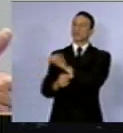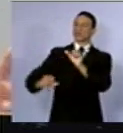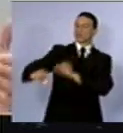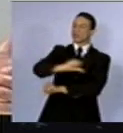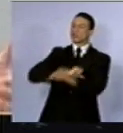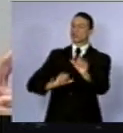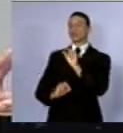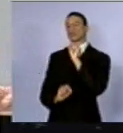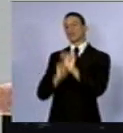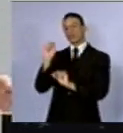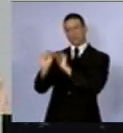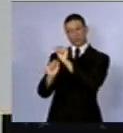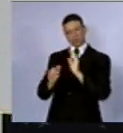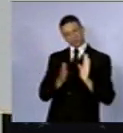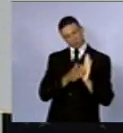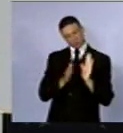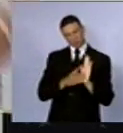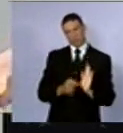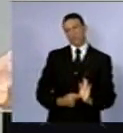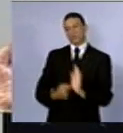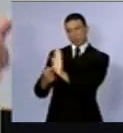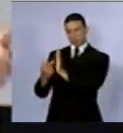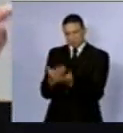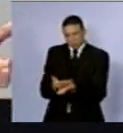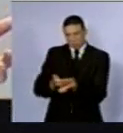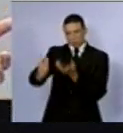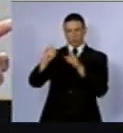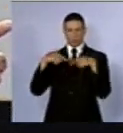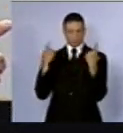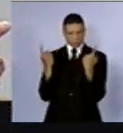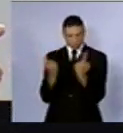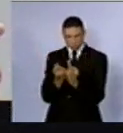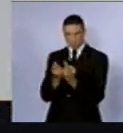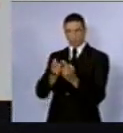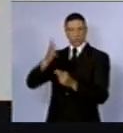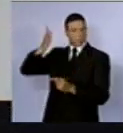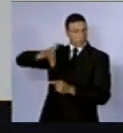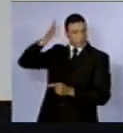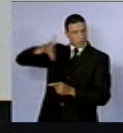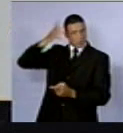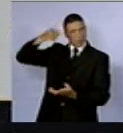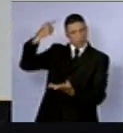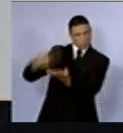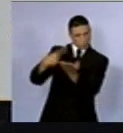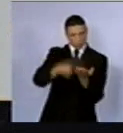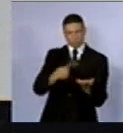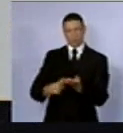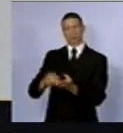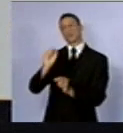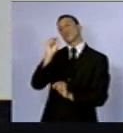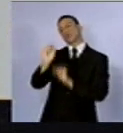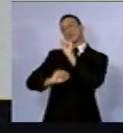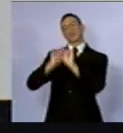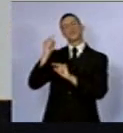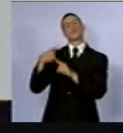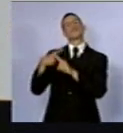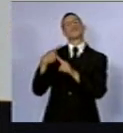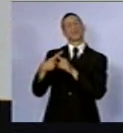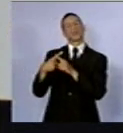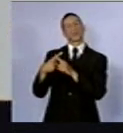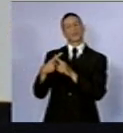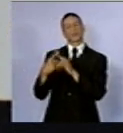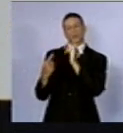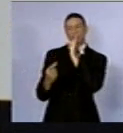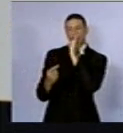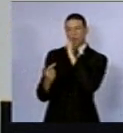esse recurso e essa abertura da instrução probatória parte da perspectiva de que quem tem